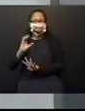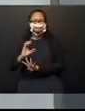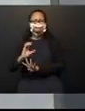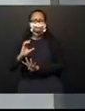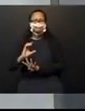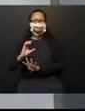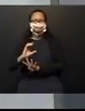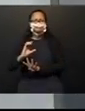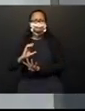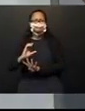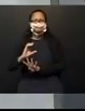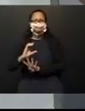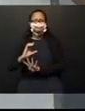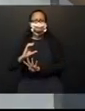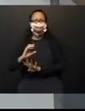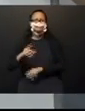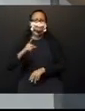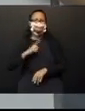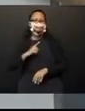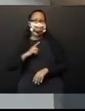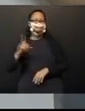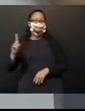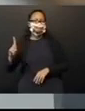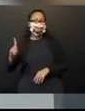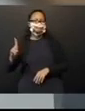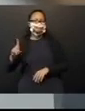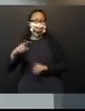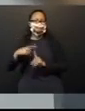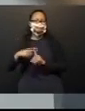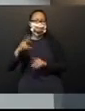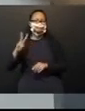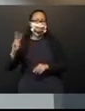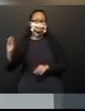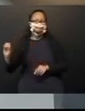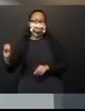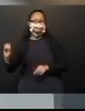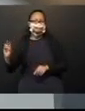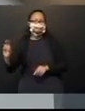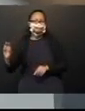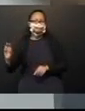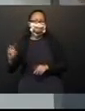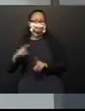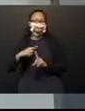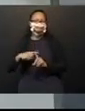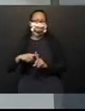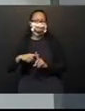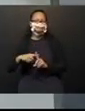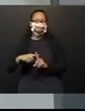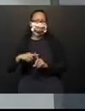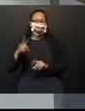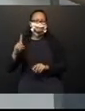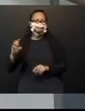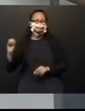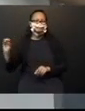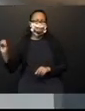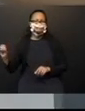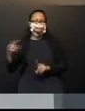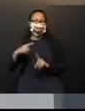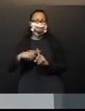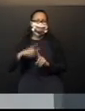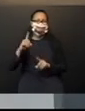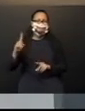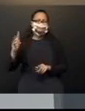centena. Então, a gente tem o 1 mais o 20 mais 100 mais